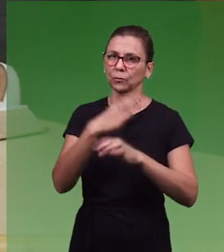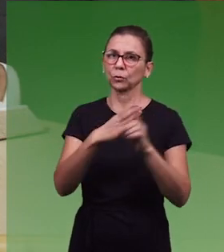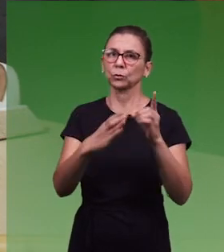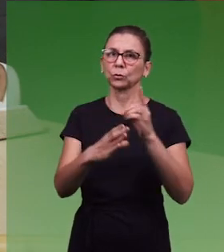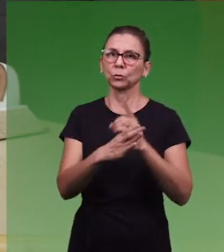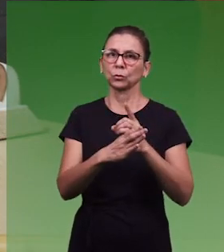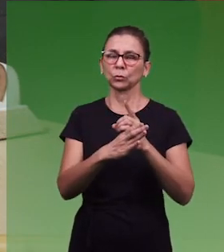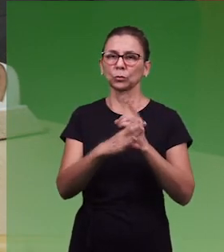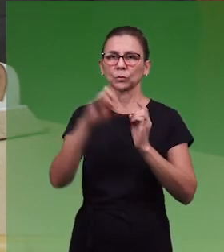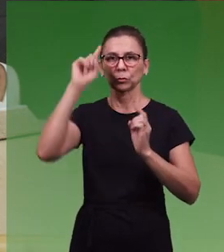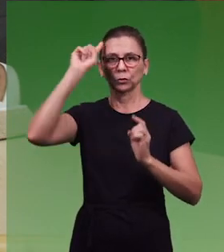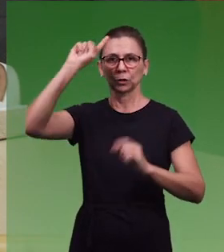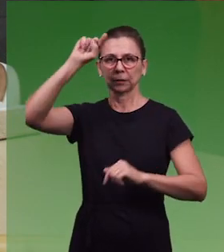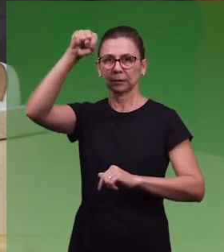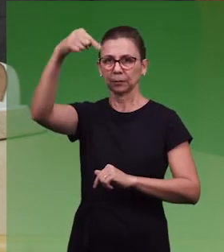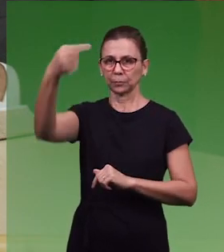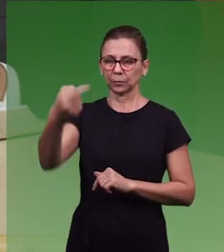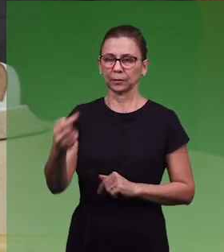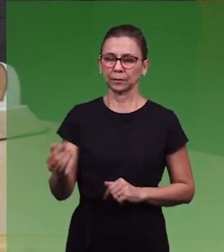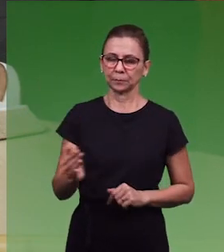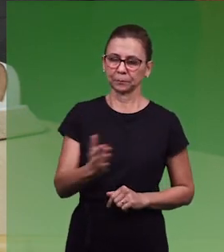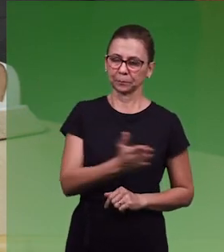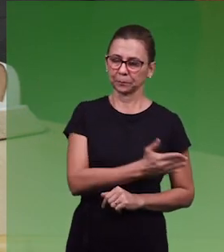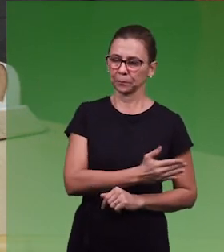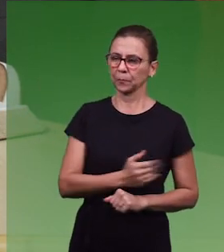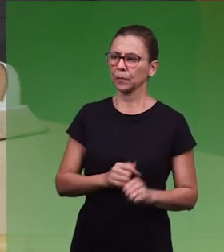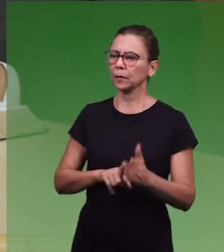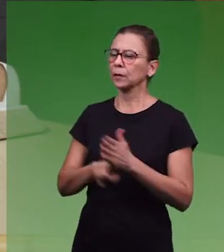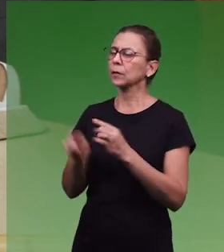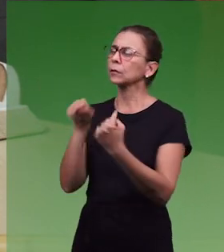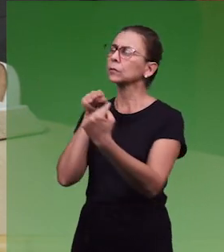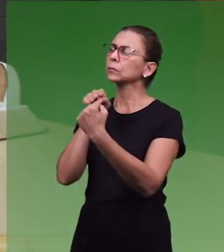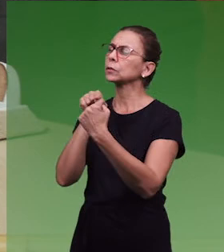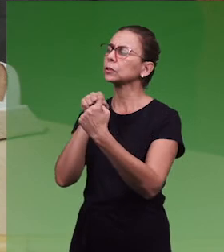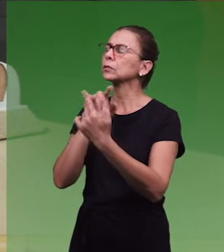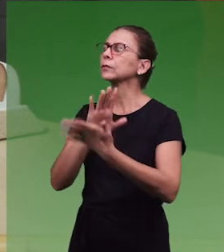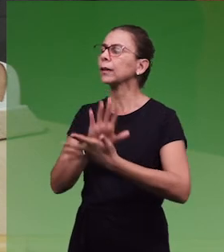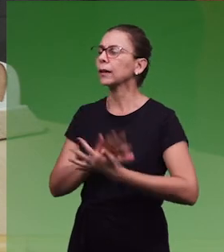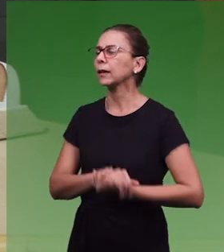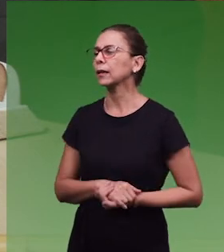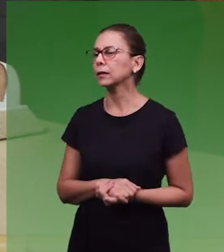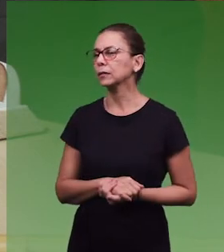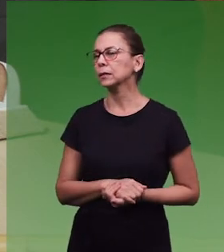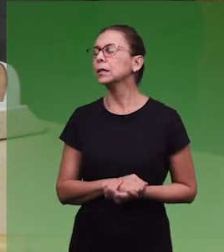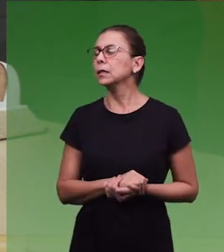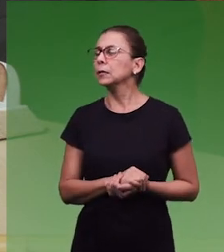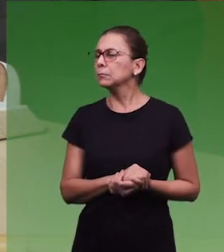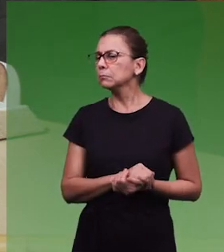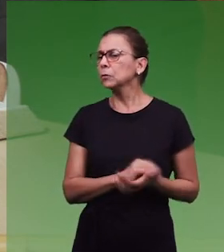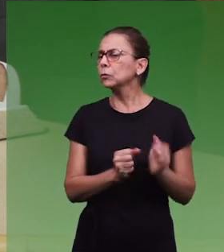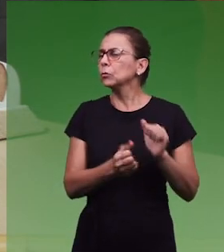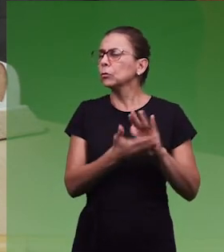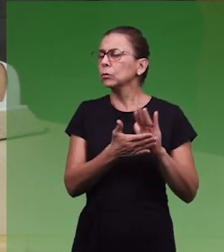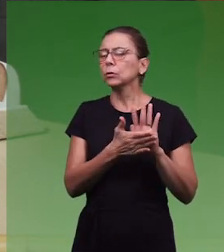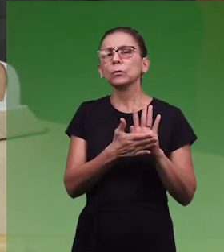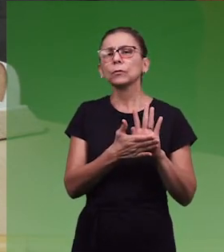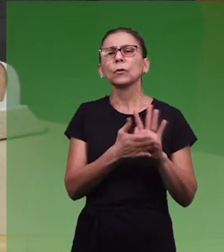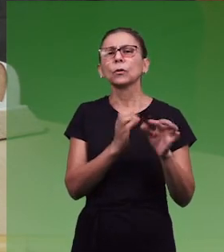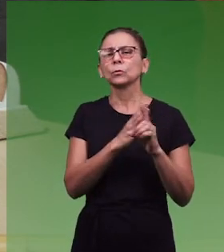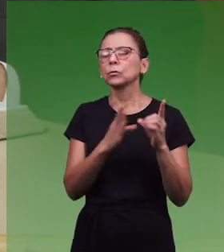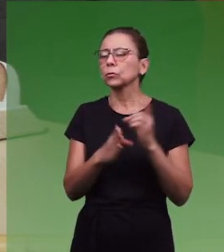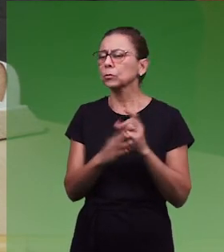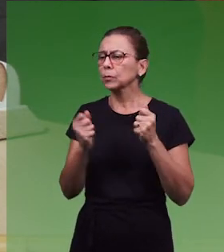Certamente. E uma pergunta ainda, objetivo, nosso tempo está bem adiantado. Os louvores no culto, eles devem